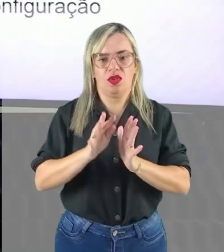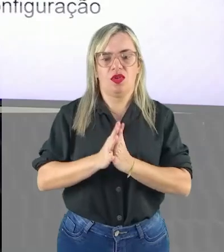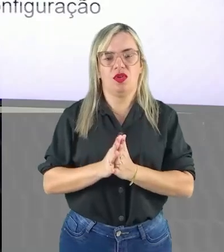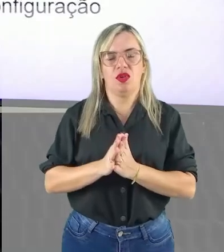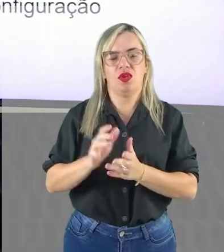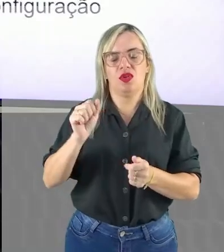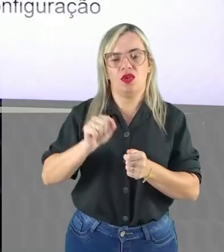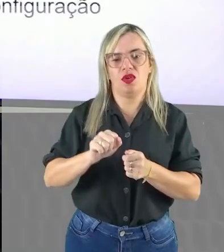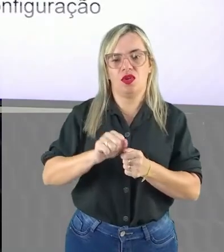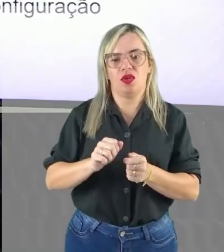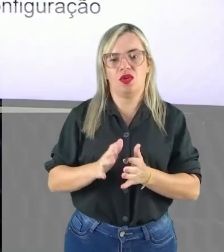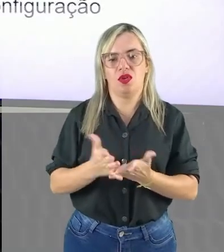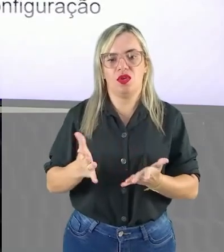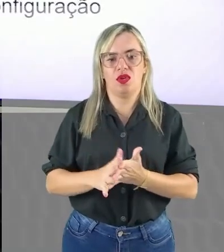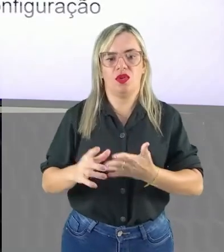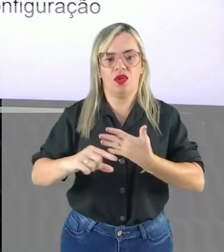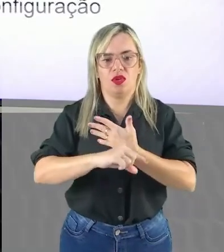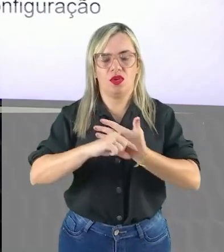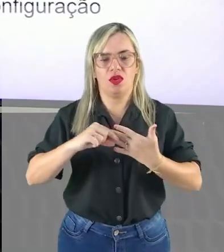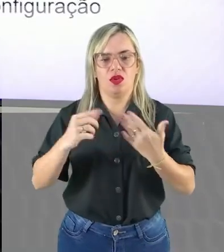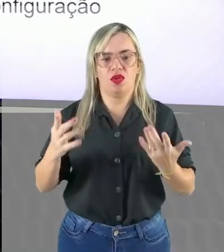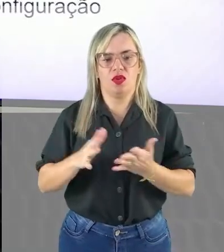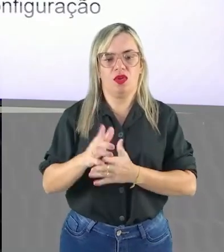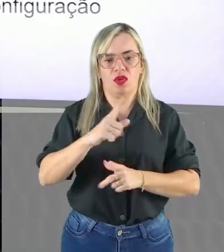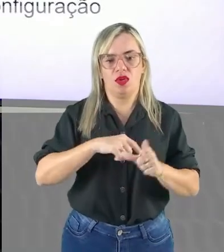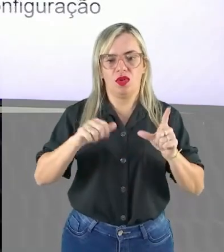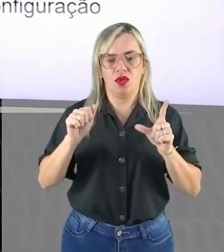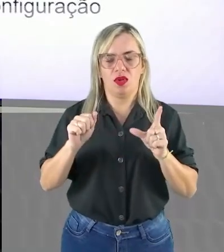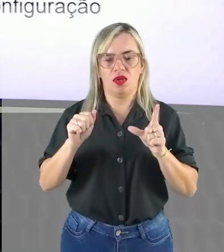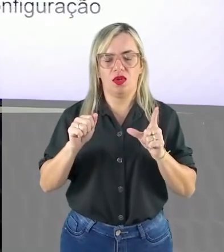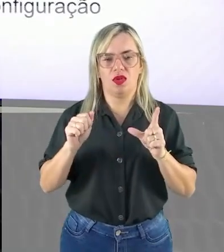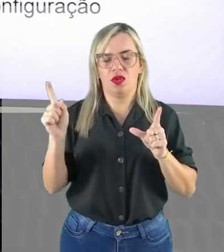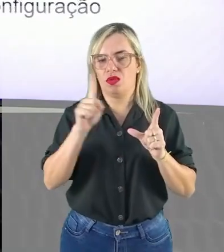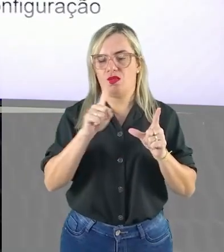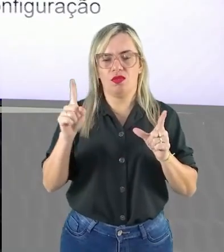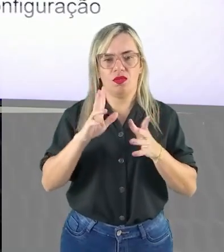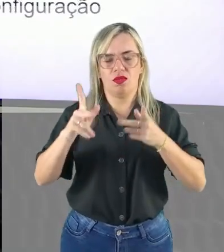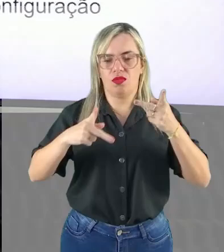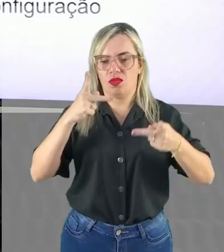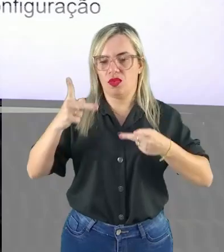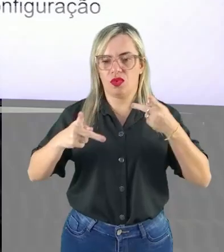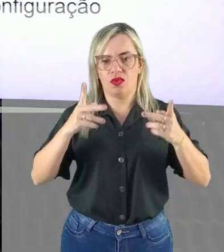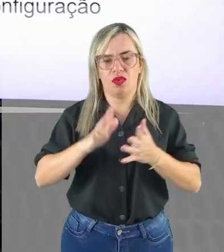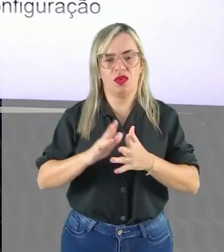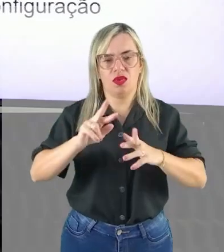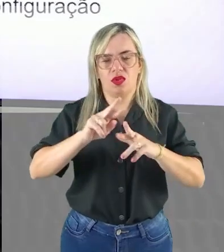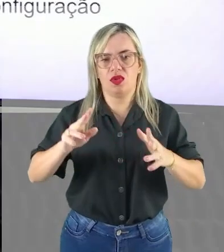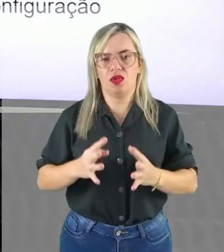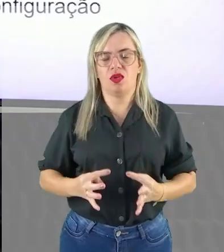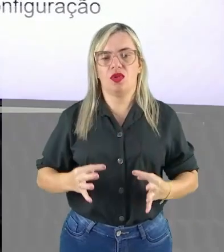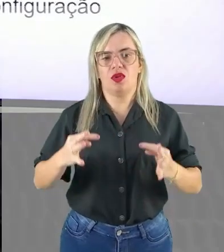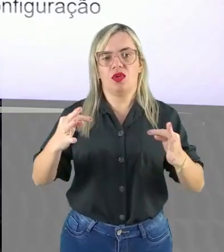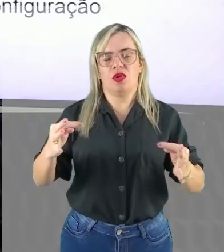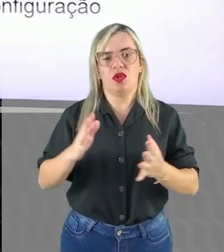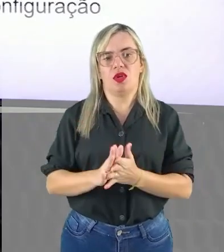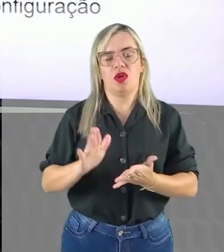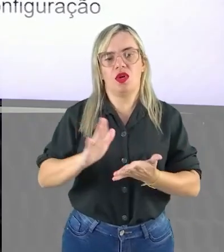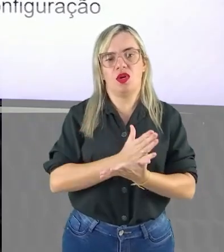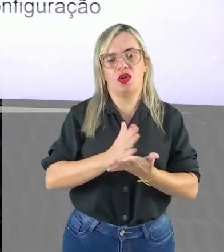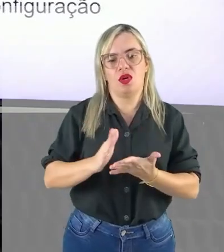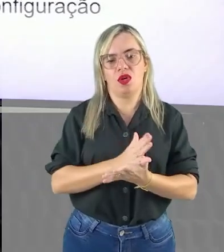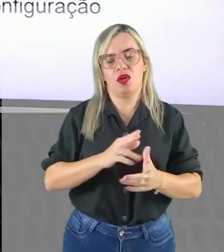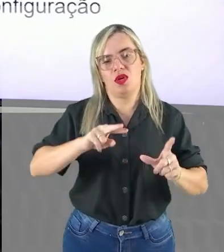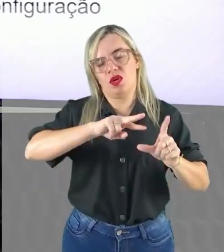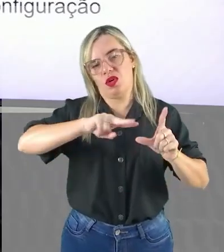crítica. Ao quê? Ao conhecimento das pessoas sobre as tecnologias. Ele não fala de muitas tecnologias, ele diz que algumas são obsoletas, que nesse